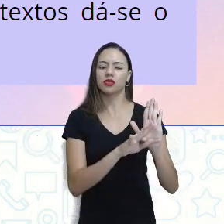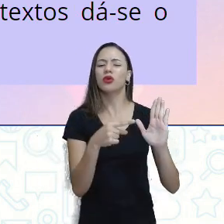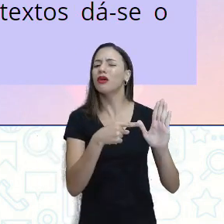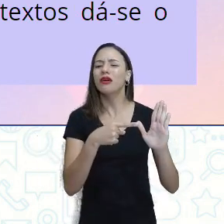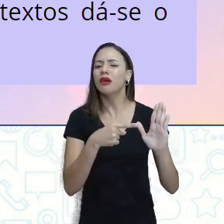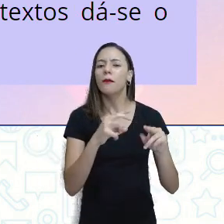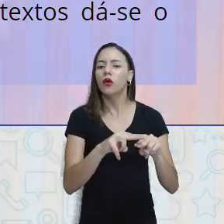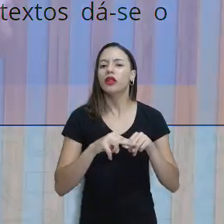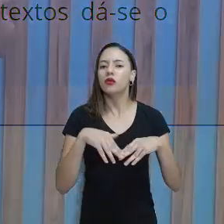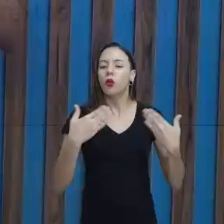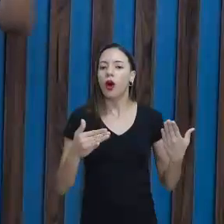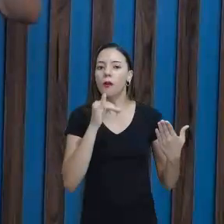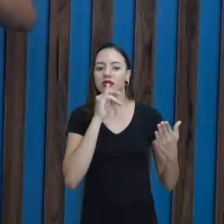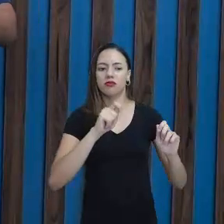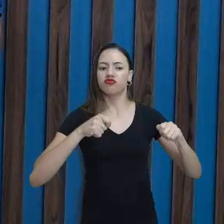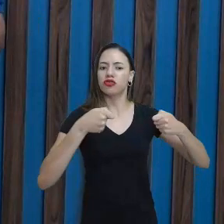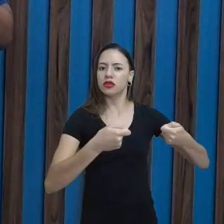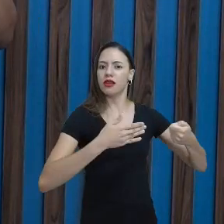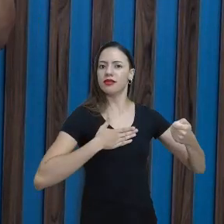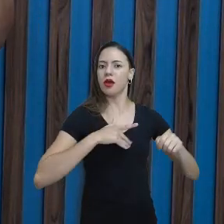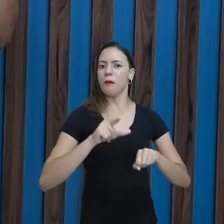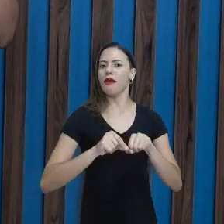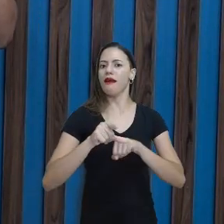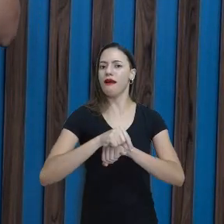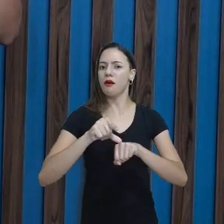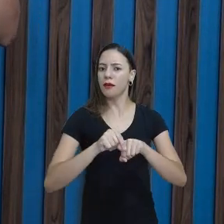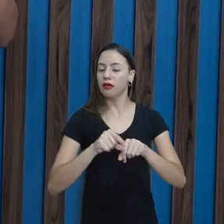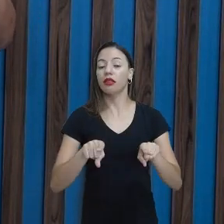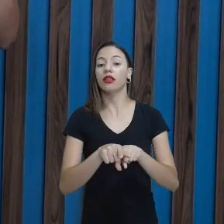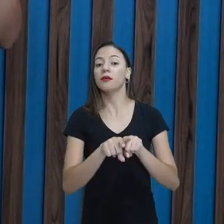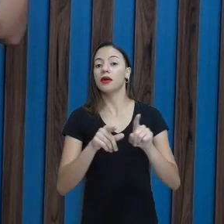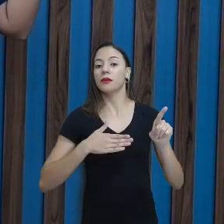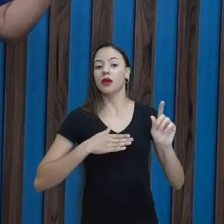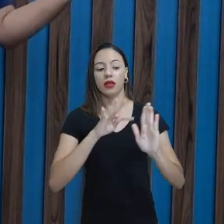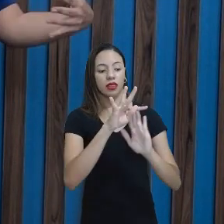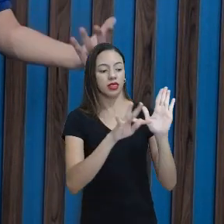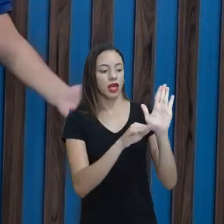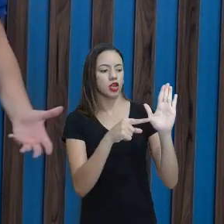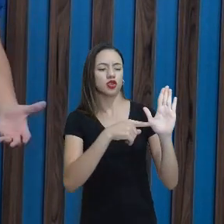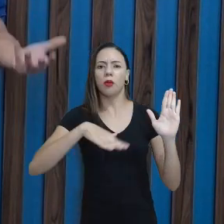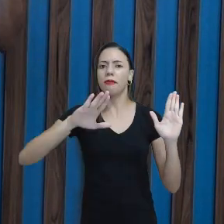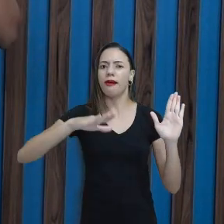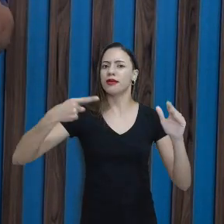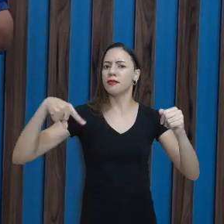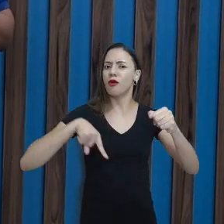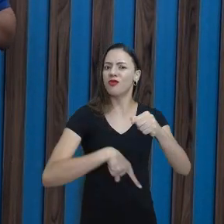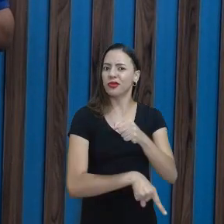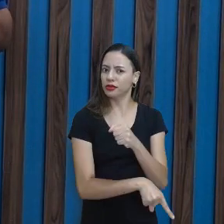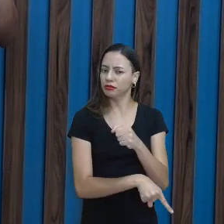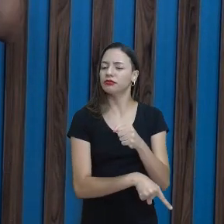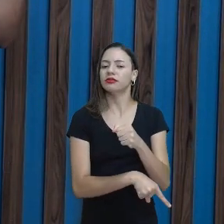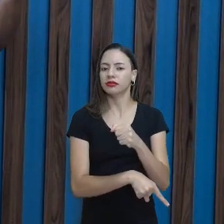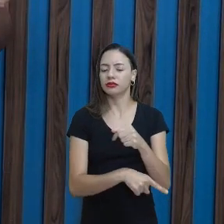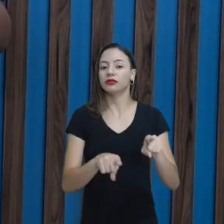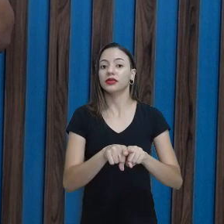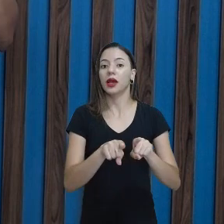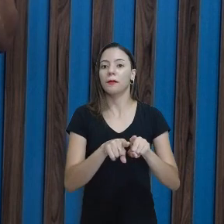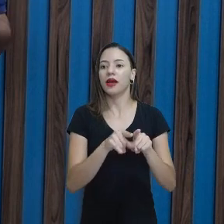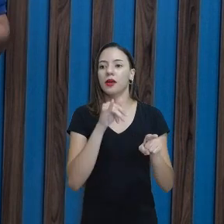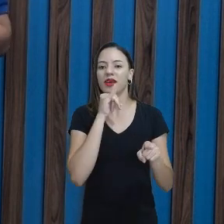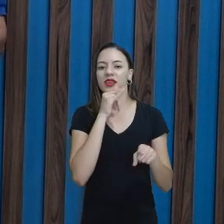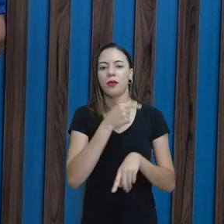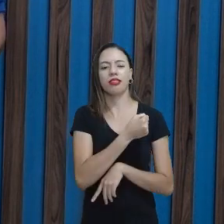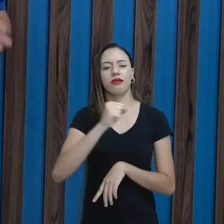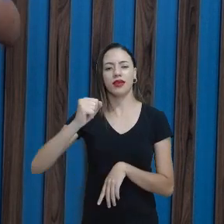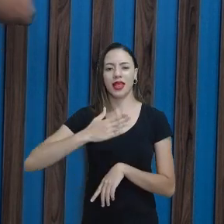sua argumentação, para tornar o seu texto mais aprofundado, né? Para defender um ponto